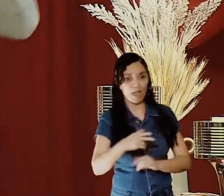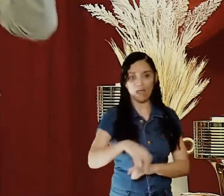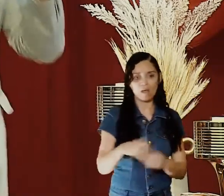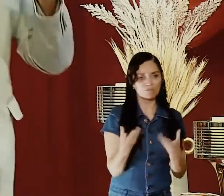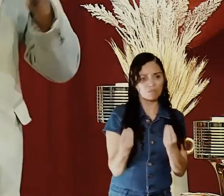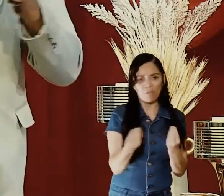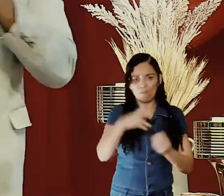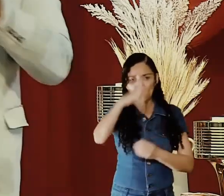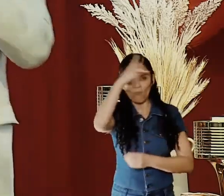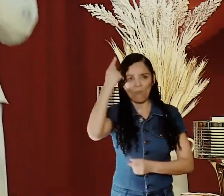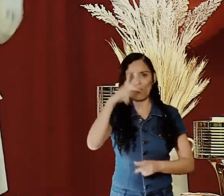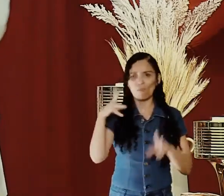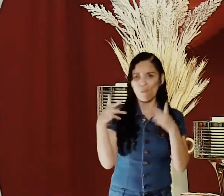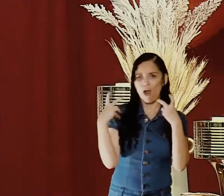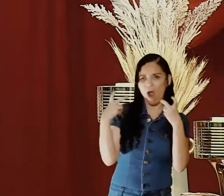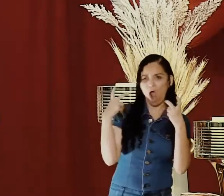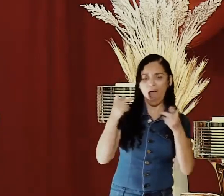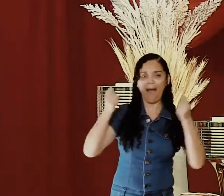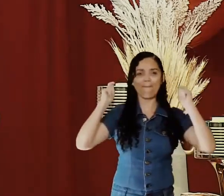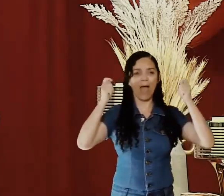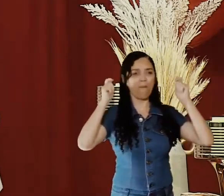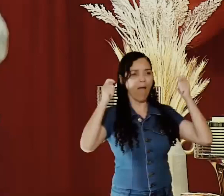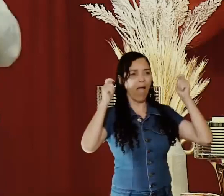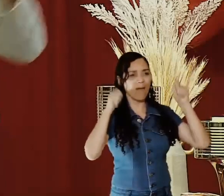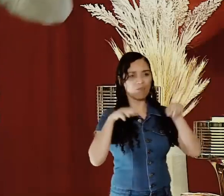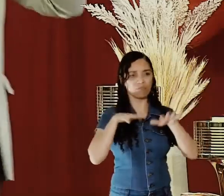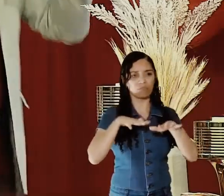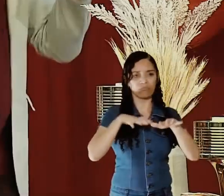clamam, protestam, fazem de tudo acerca da